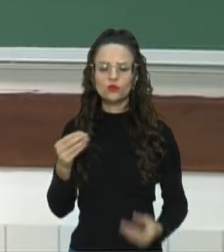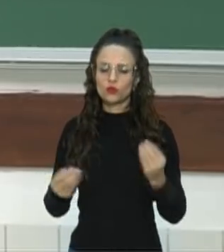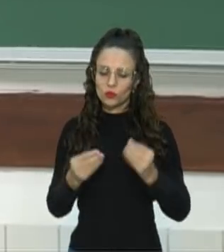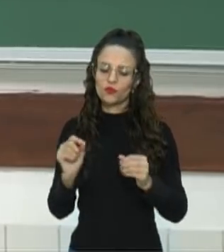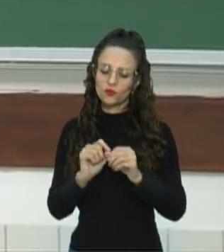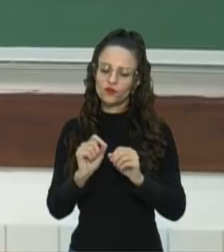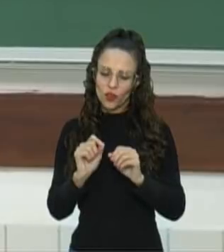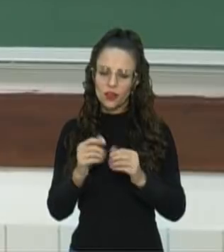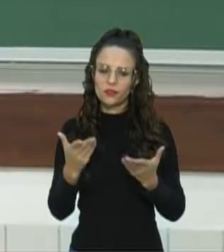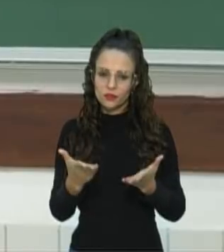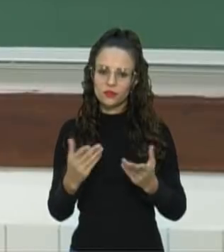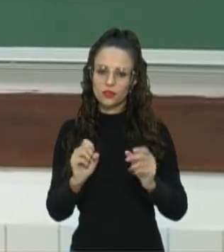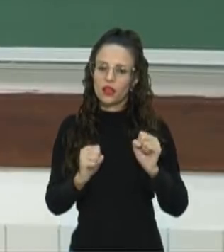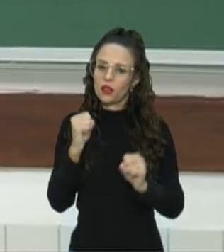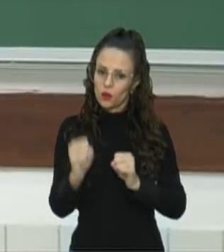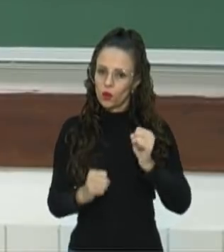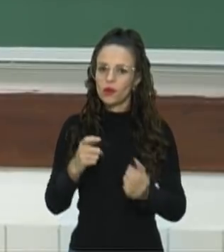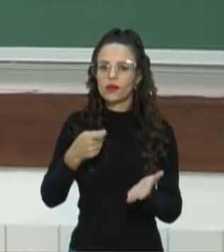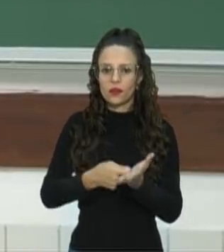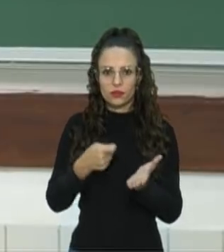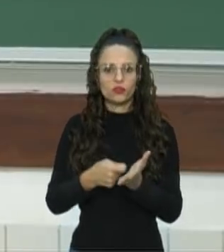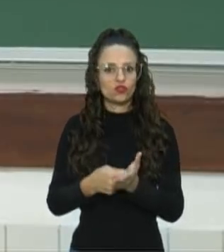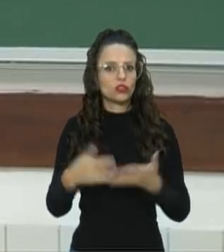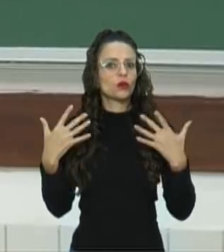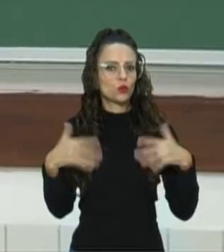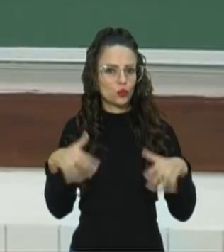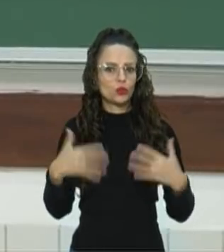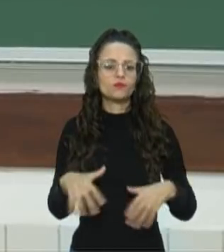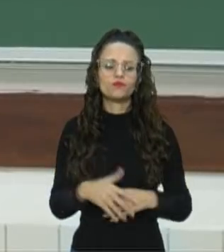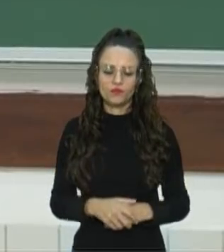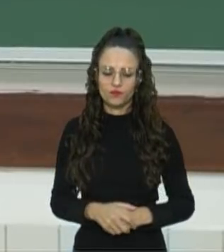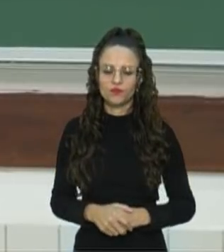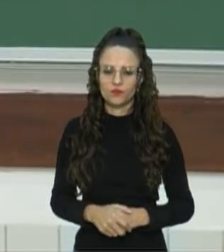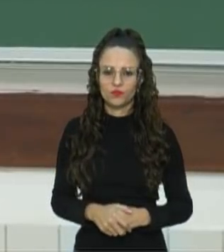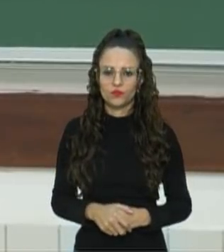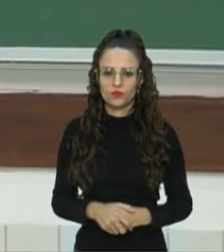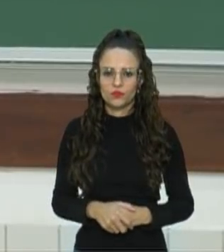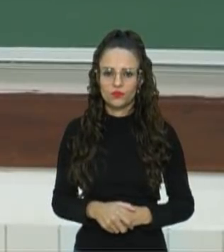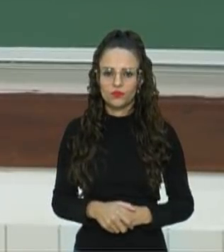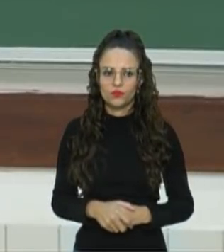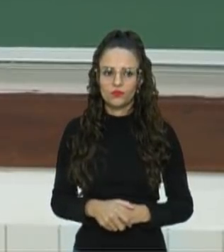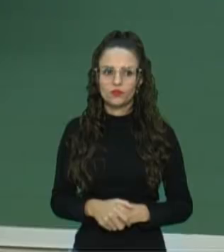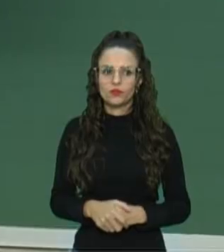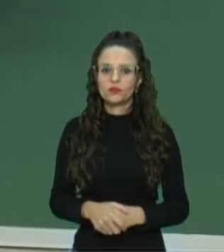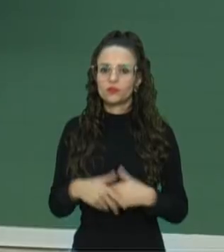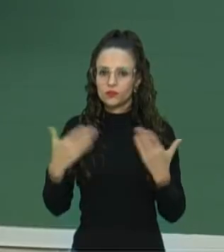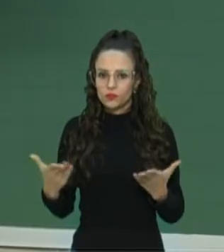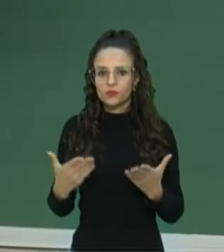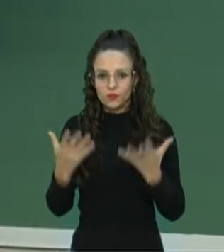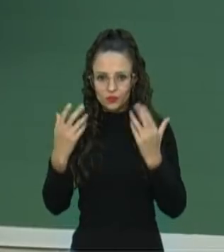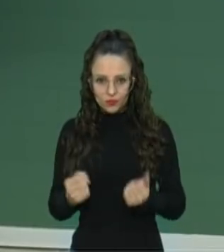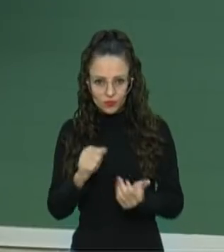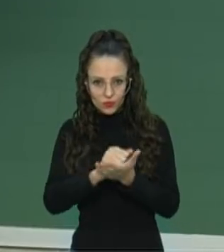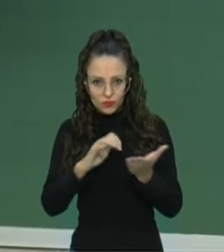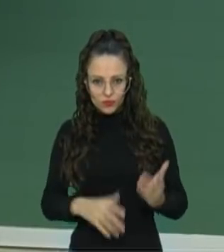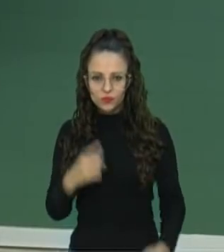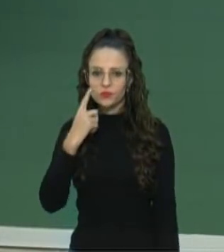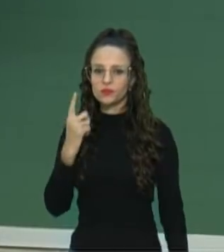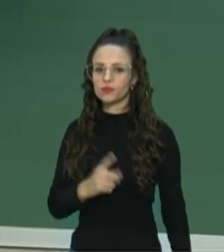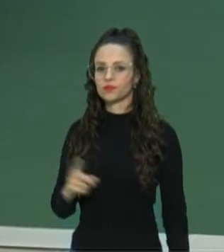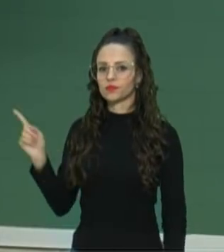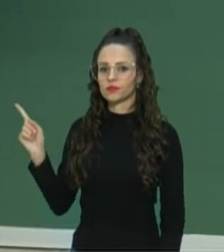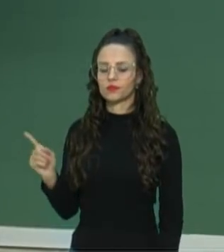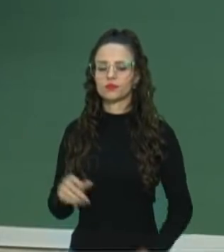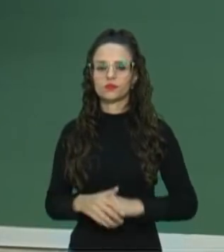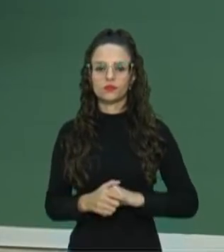Realizando a atividade. Então, a exigência é bem grande do atleta, do praticante de orientação. Bora para a nossa atividade, então? Temos mais atividade na aula